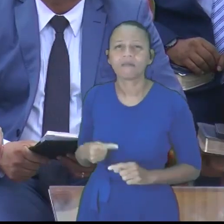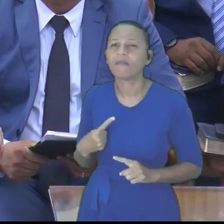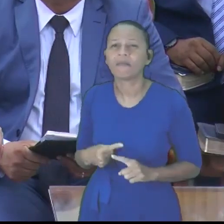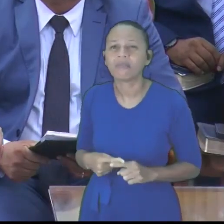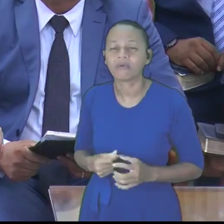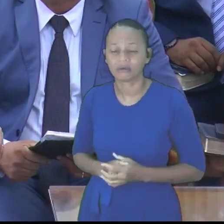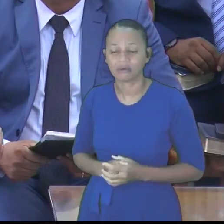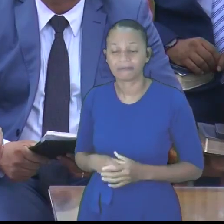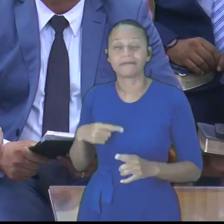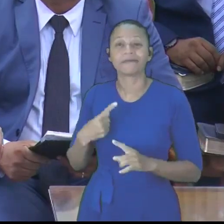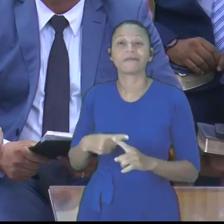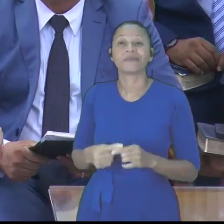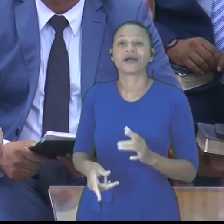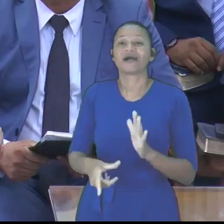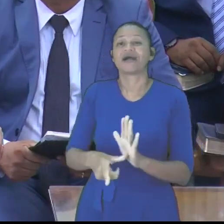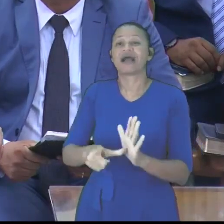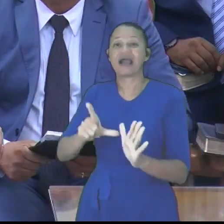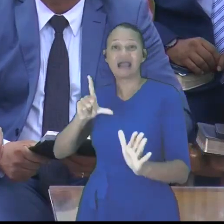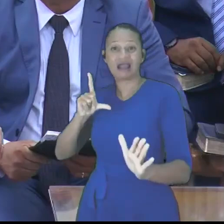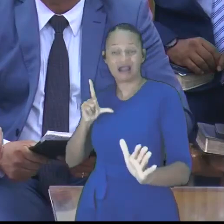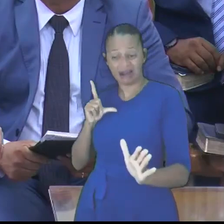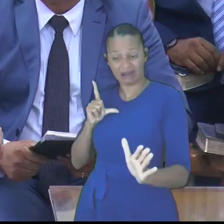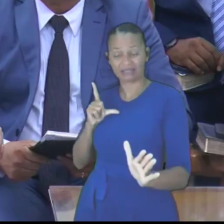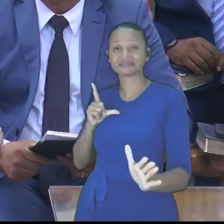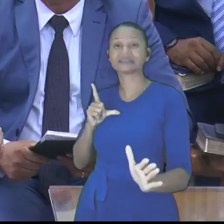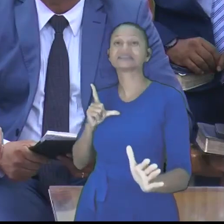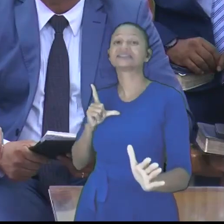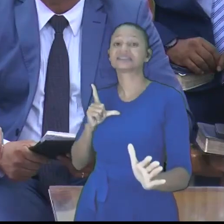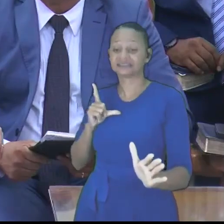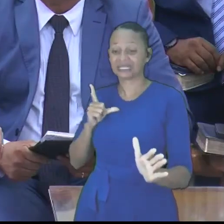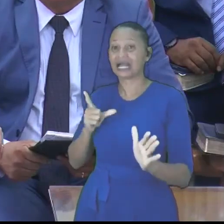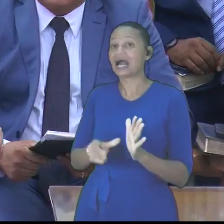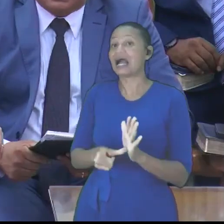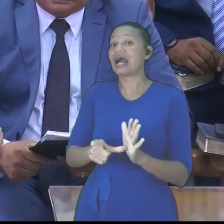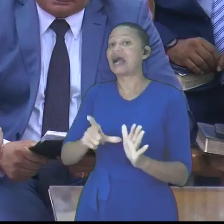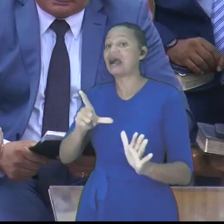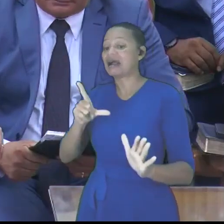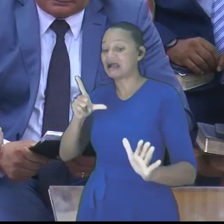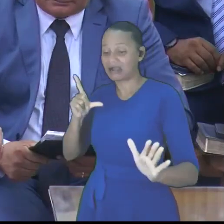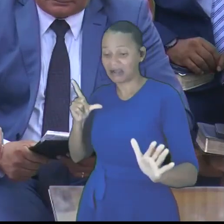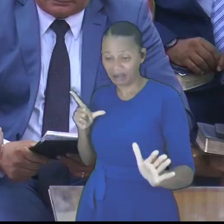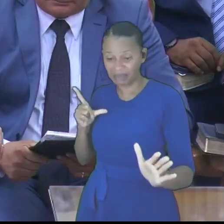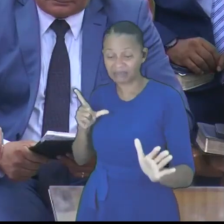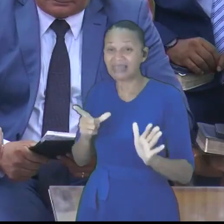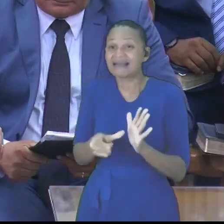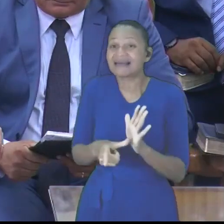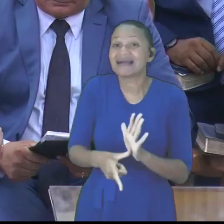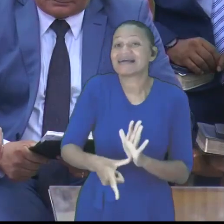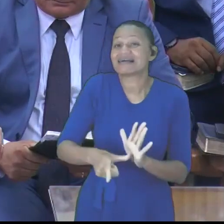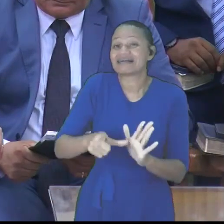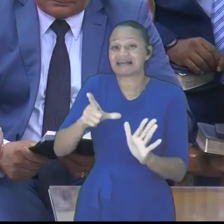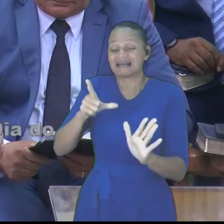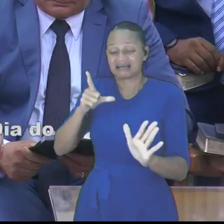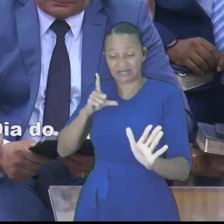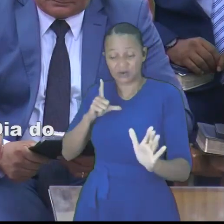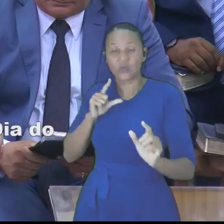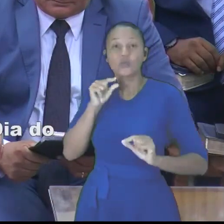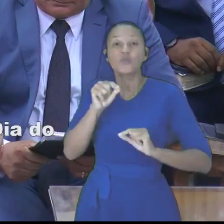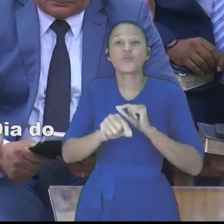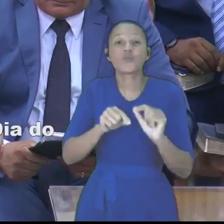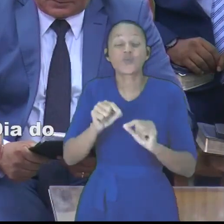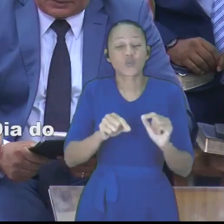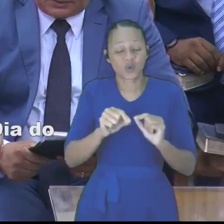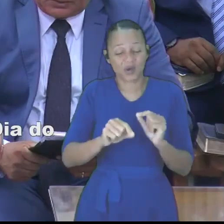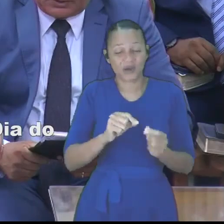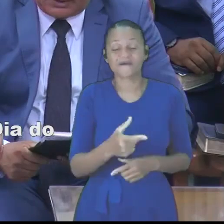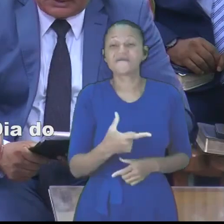esses sinais, ele vem antes que venha. Aí lá embaixo diz, antes de chegar o quê? No